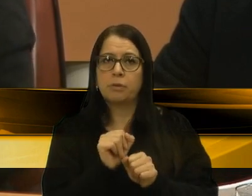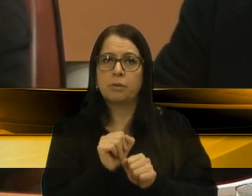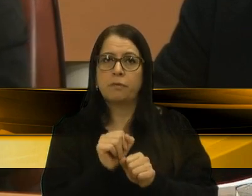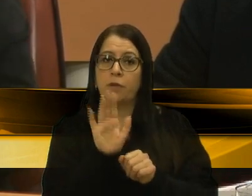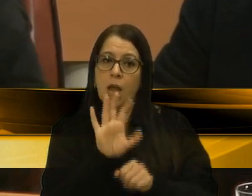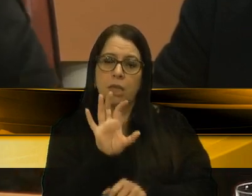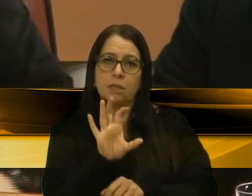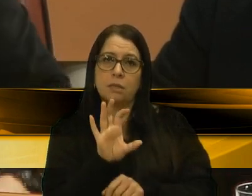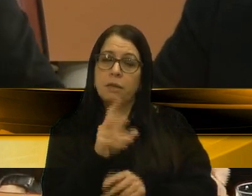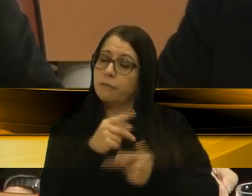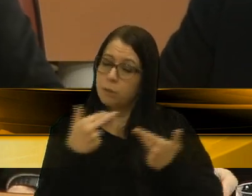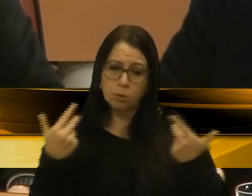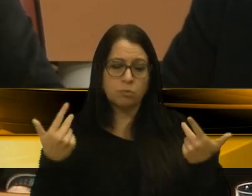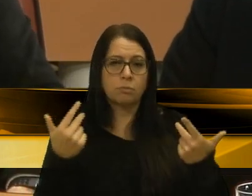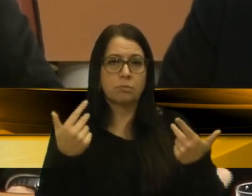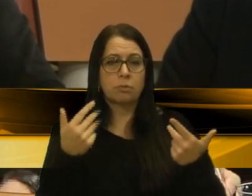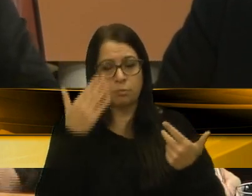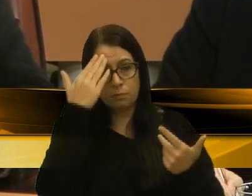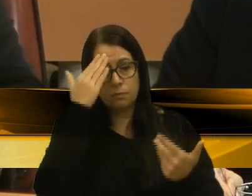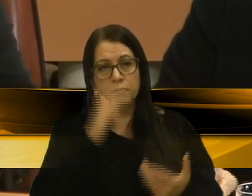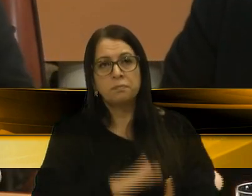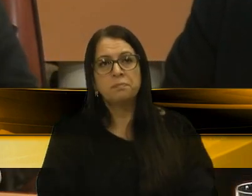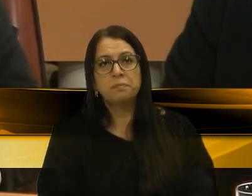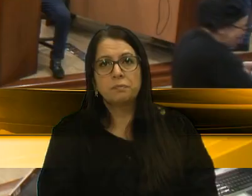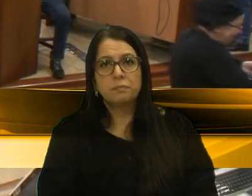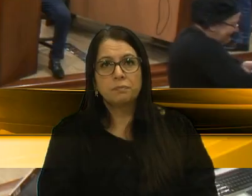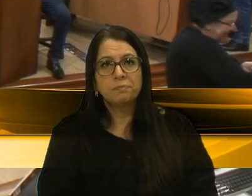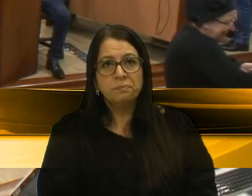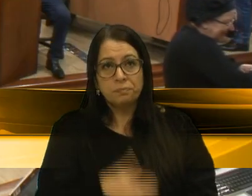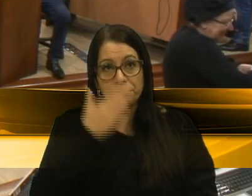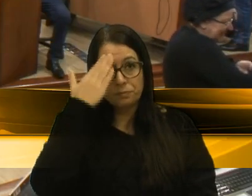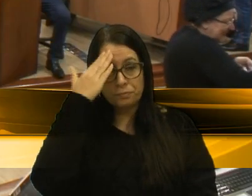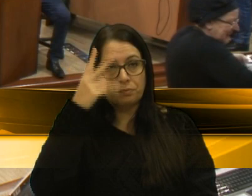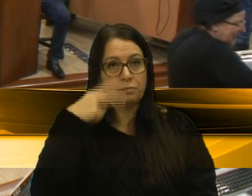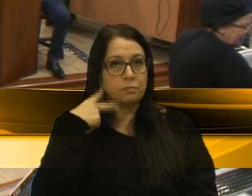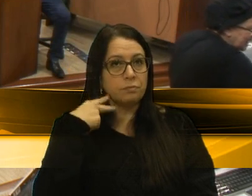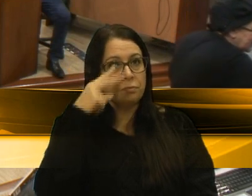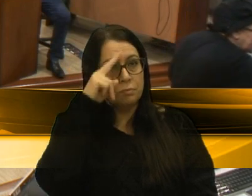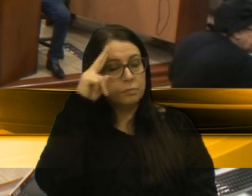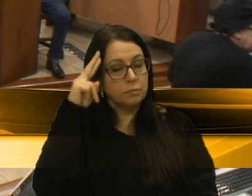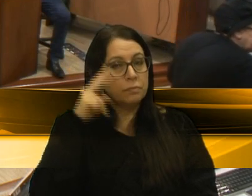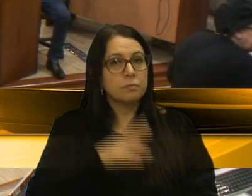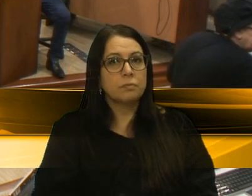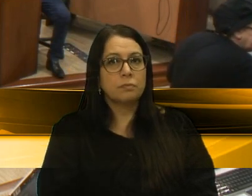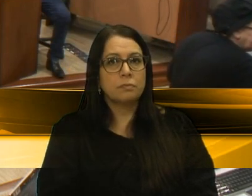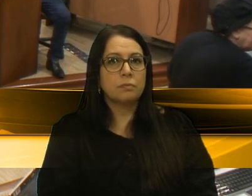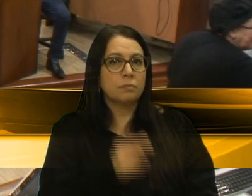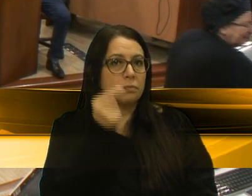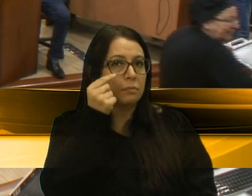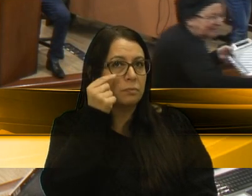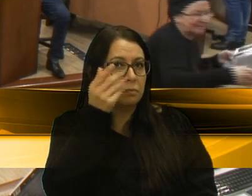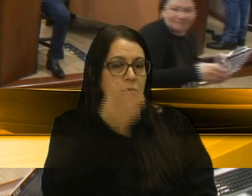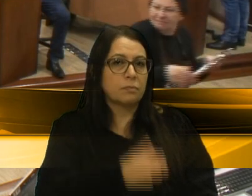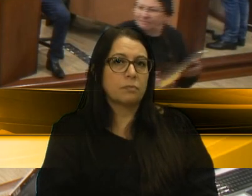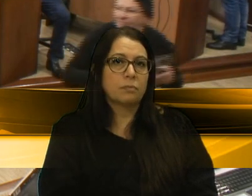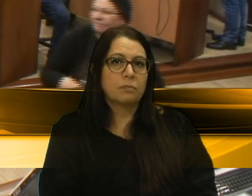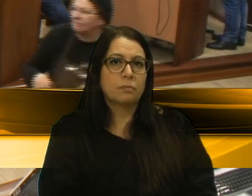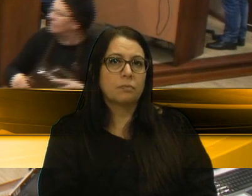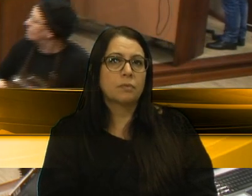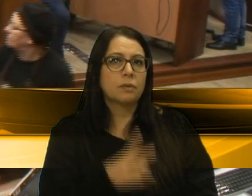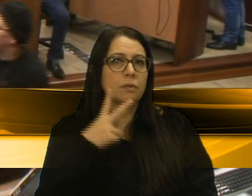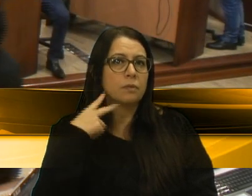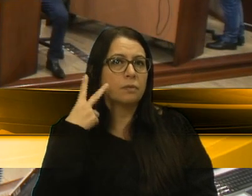assim. Alguém há de fazer alguma coisa. Obrigado. Obrigado, vereador Velocino Ex, vereador Paulo Pério, com sua parte.